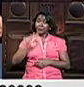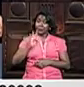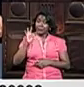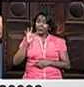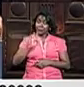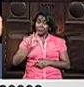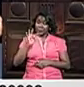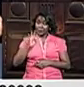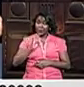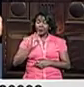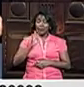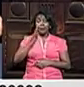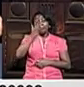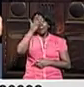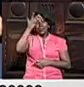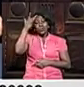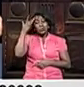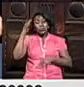as vítimas